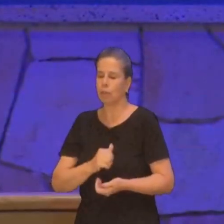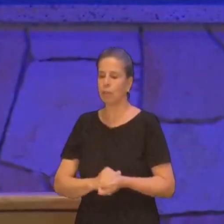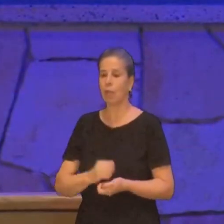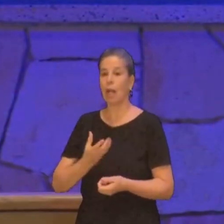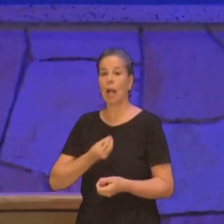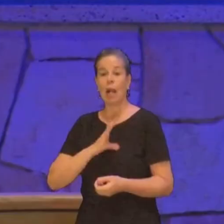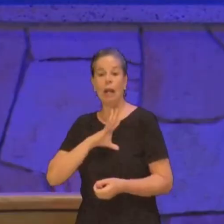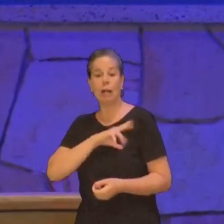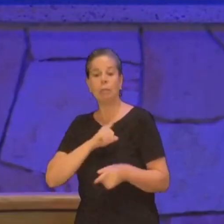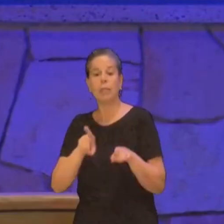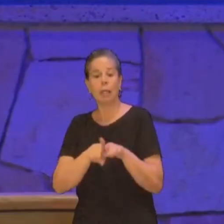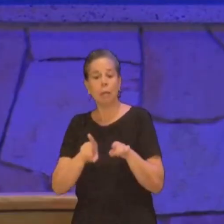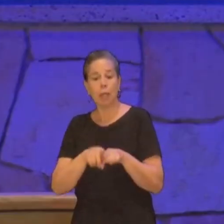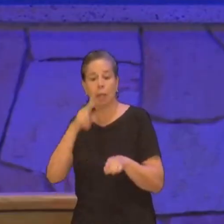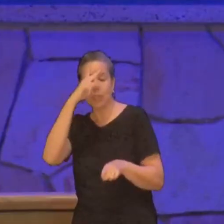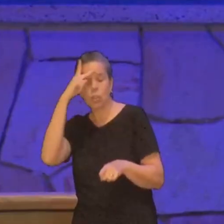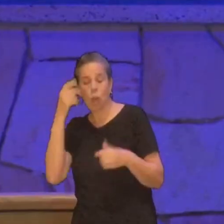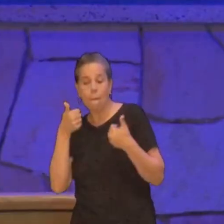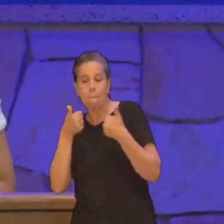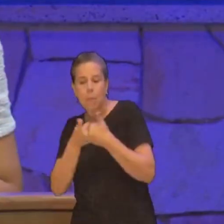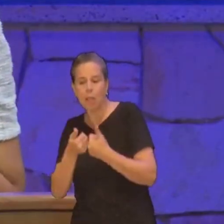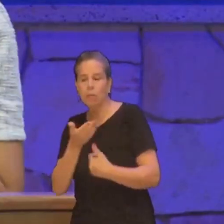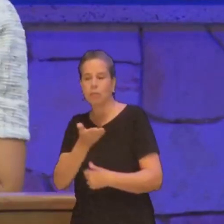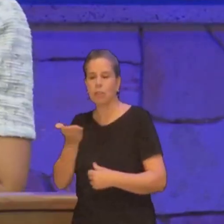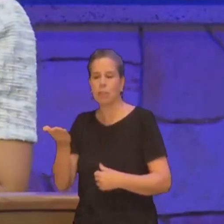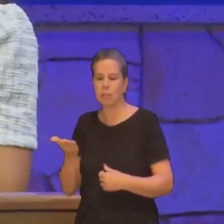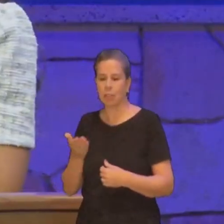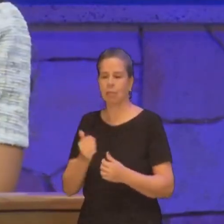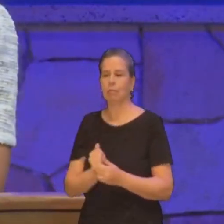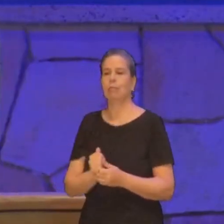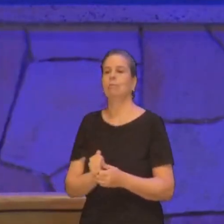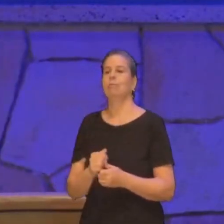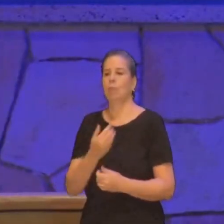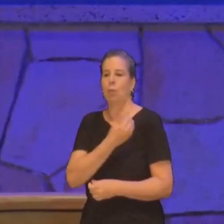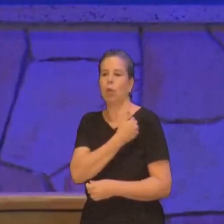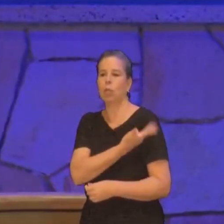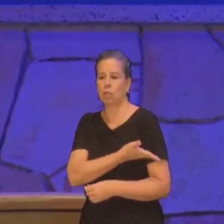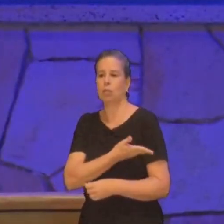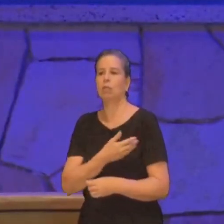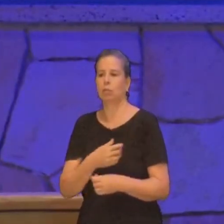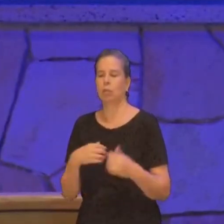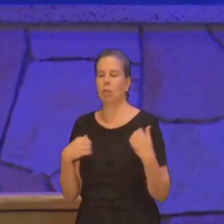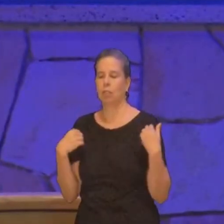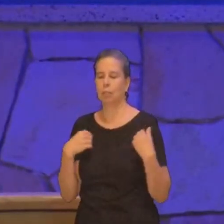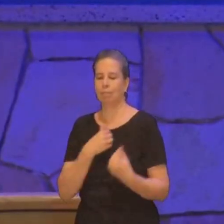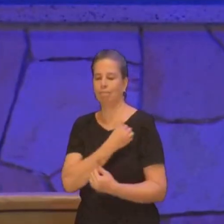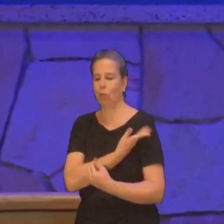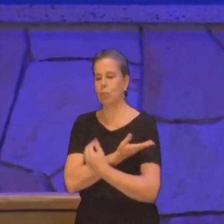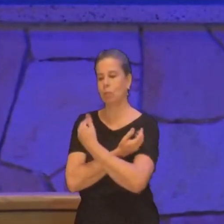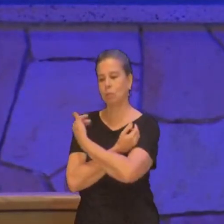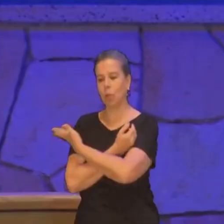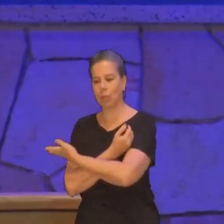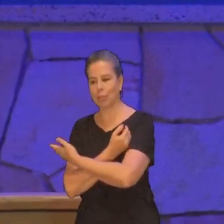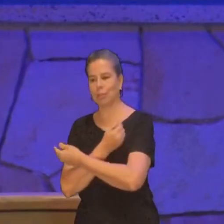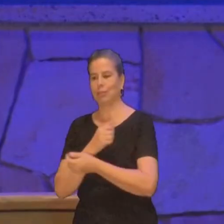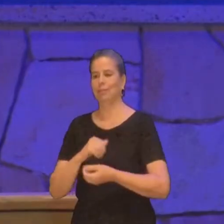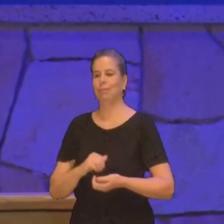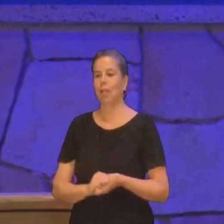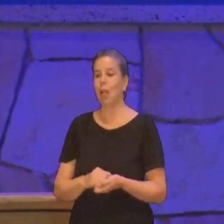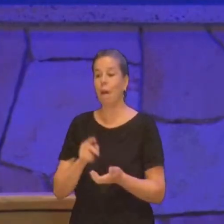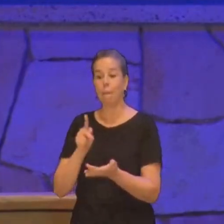seu próximo. Esse é o cerne de ser cristão. E com essa parábola nós entendemos que o verdadeiro discípulo não é aquele que